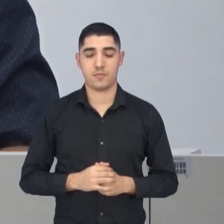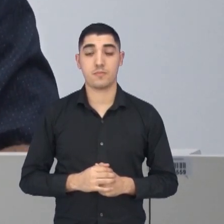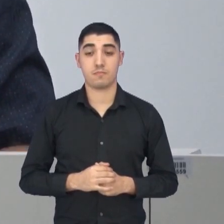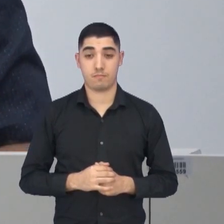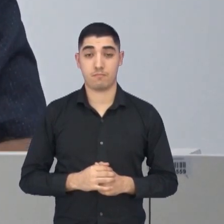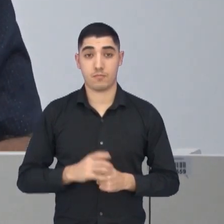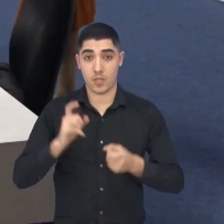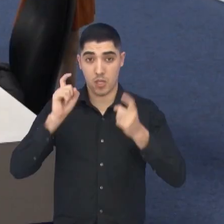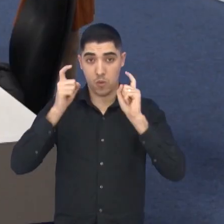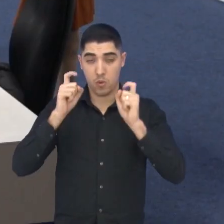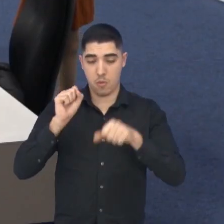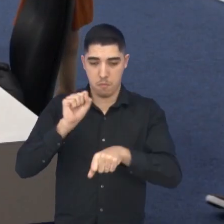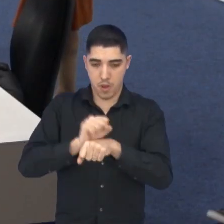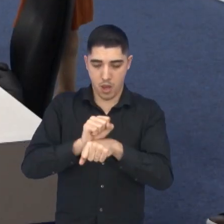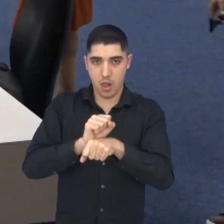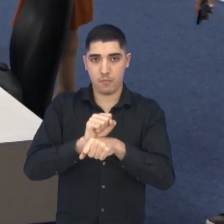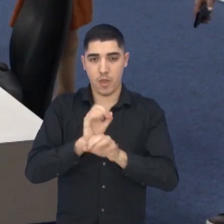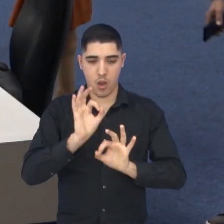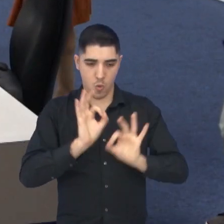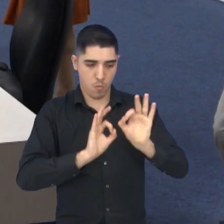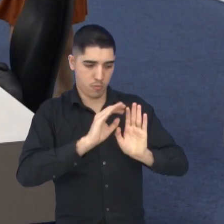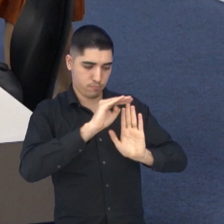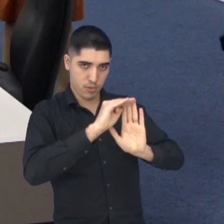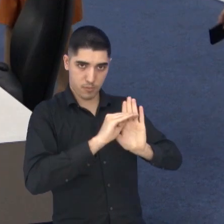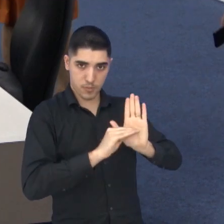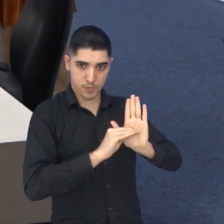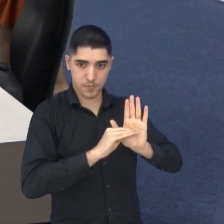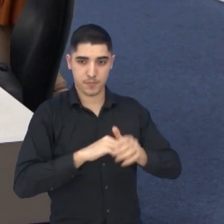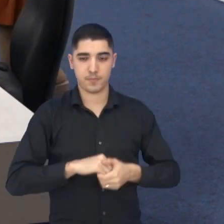Suspenderemos a sessão por alguns instantes para organização da pauta.